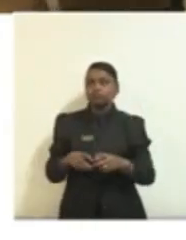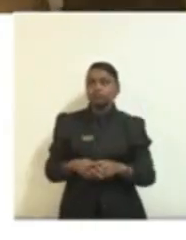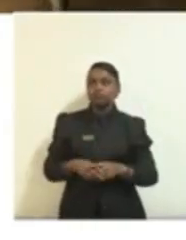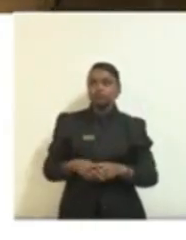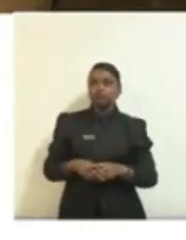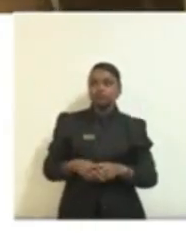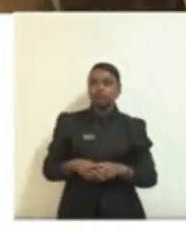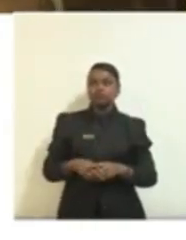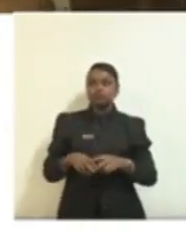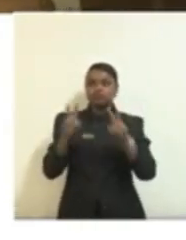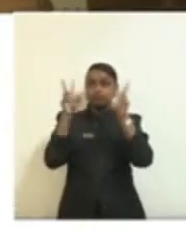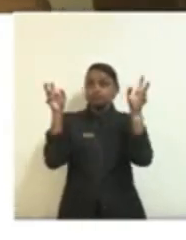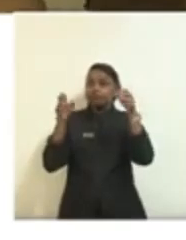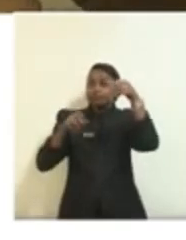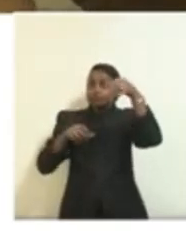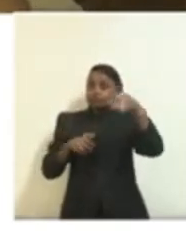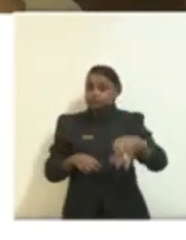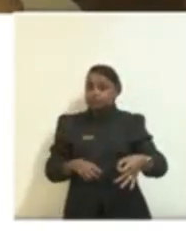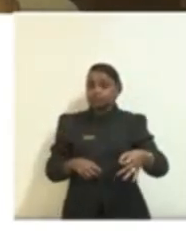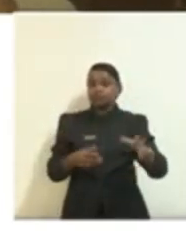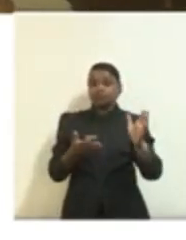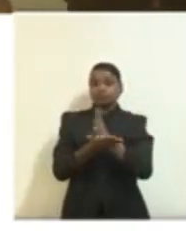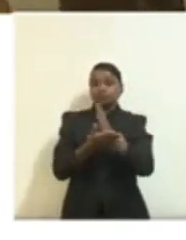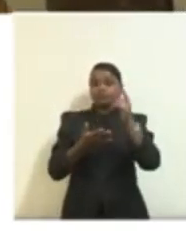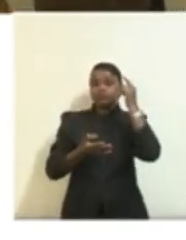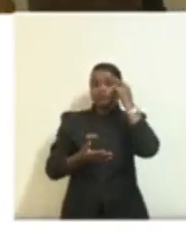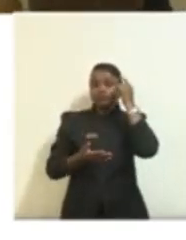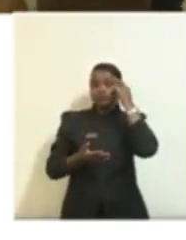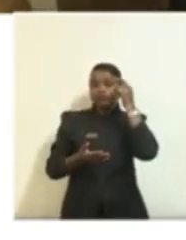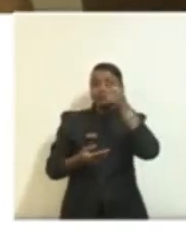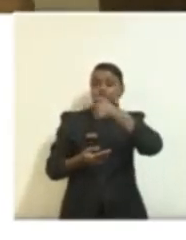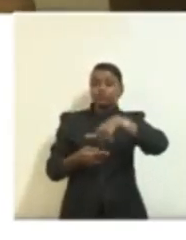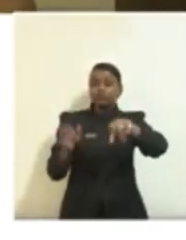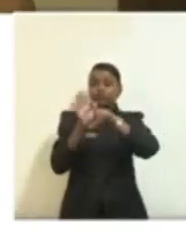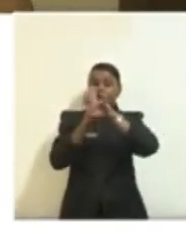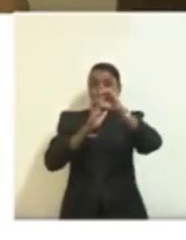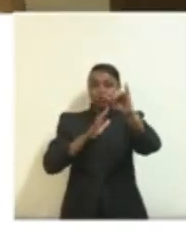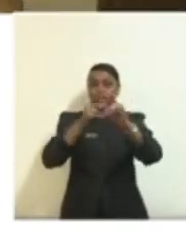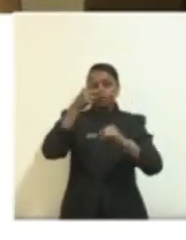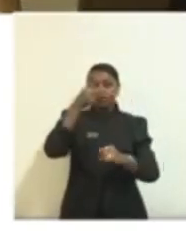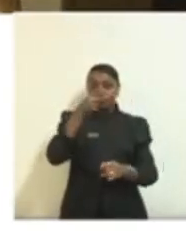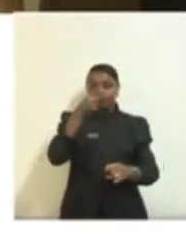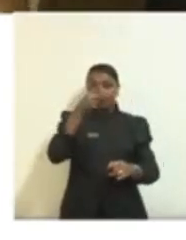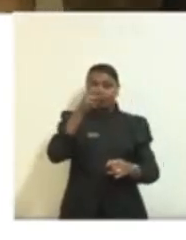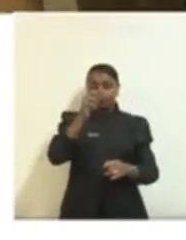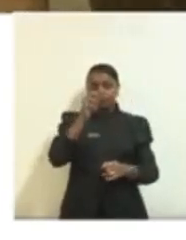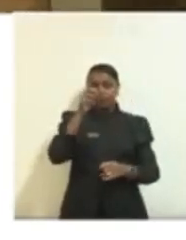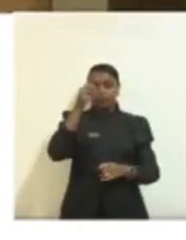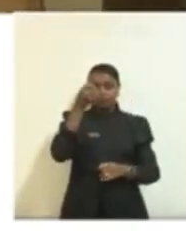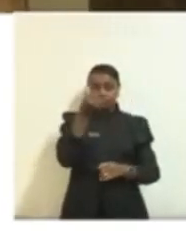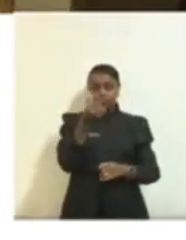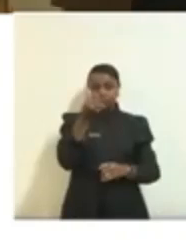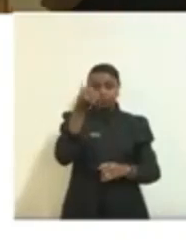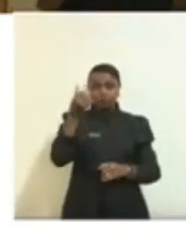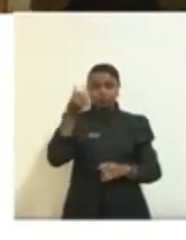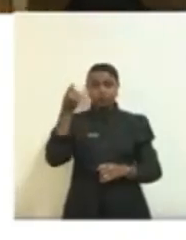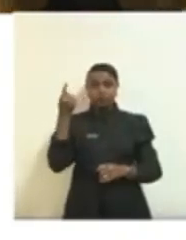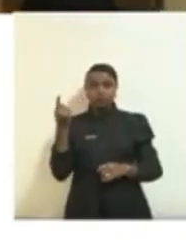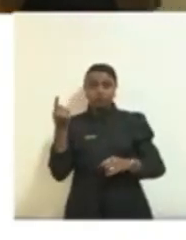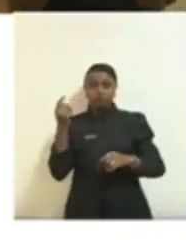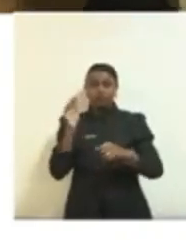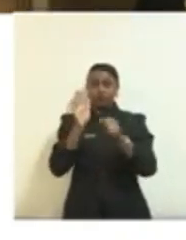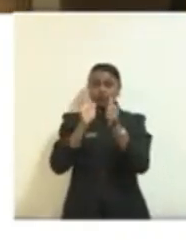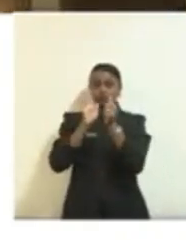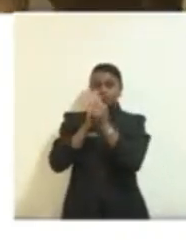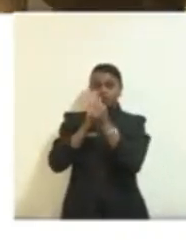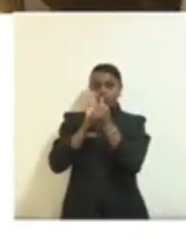sejam usadas corretamente. O equívoco é reforçado ao seguir se referindo à Lei 12.651 de 2012 como Código